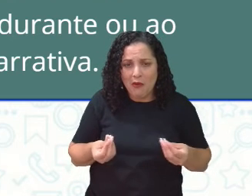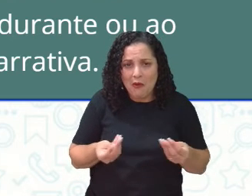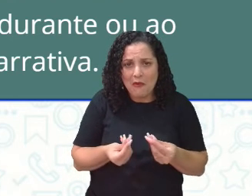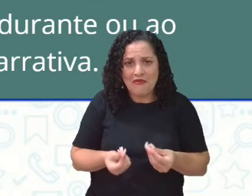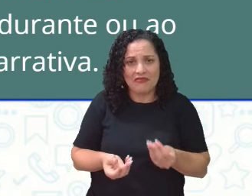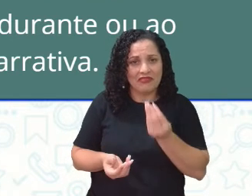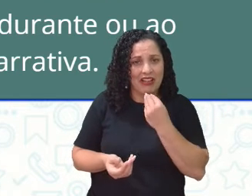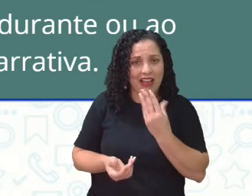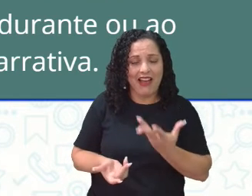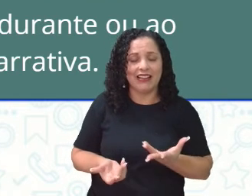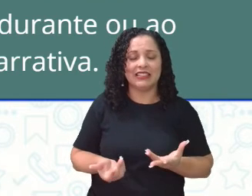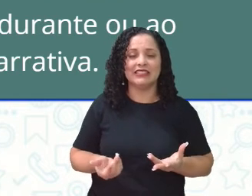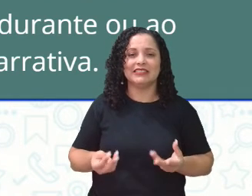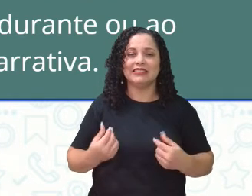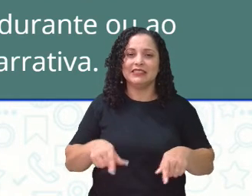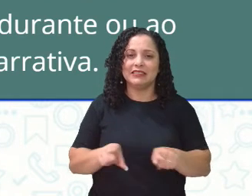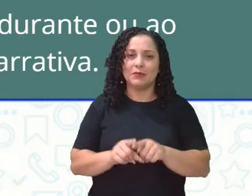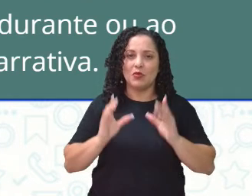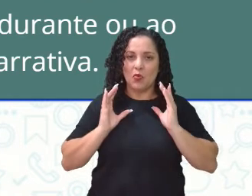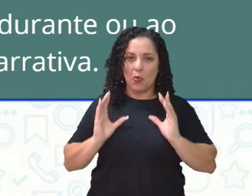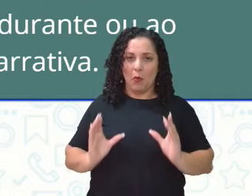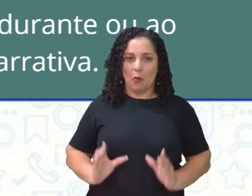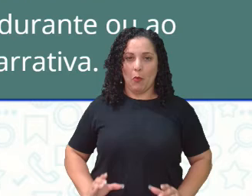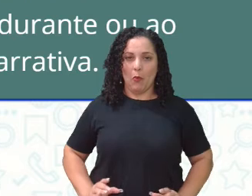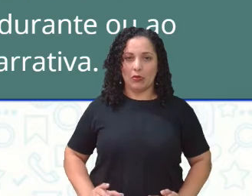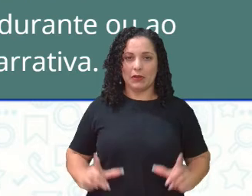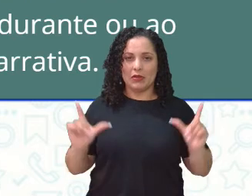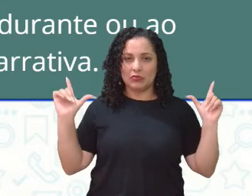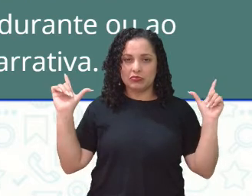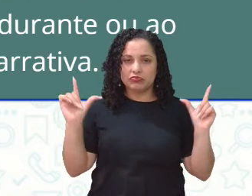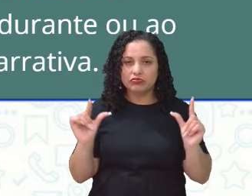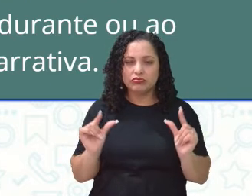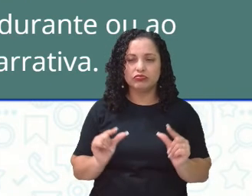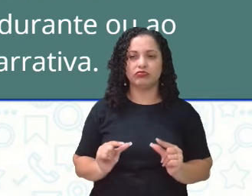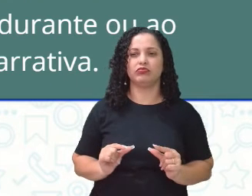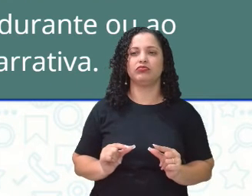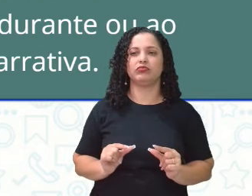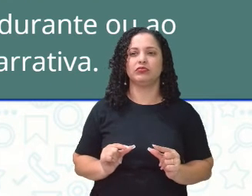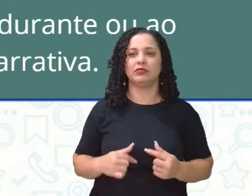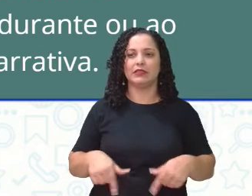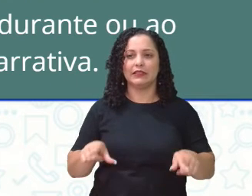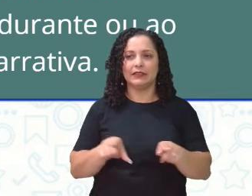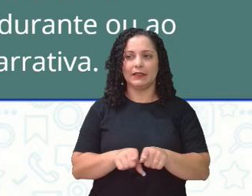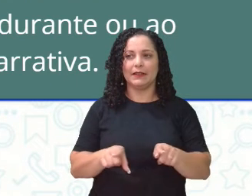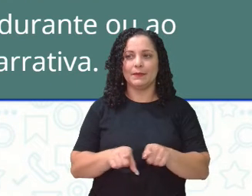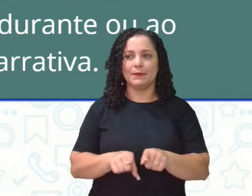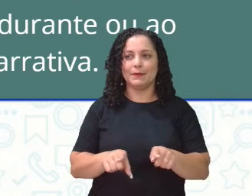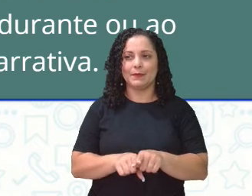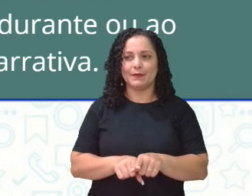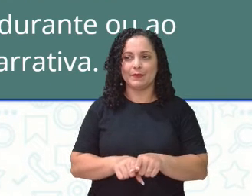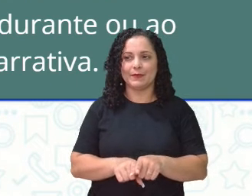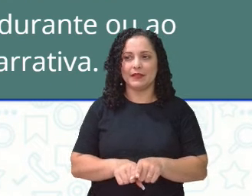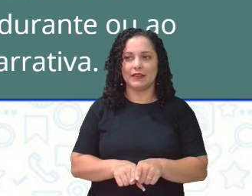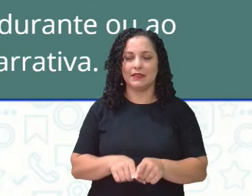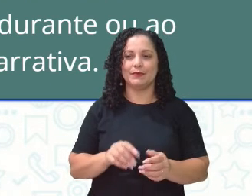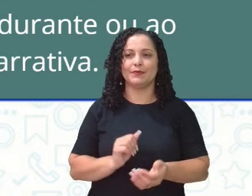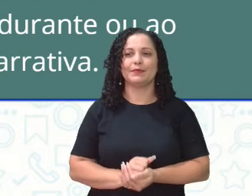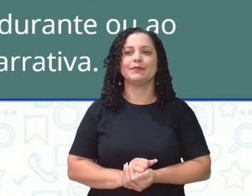são previsíveis quanto ao seu comportamento e eu acho que é indefesas à